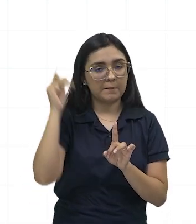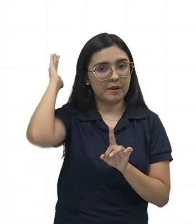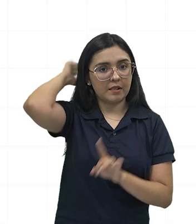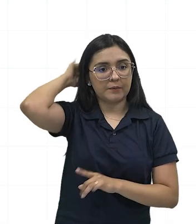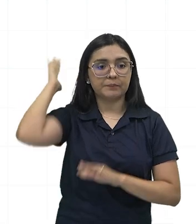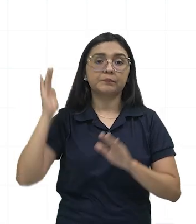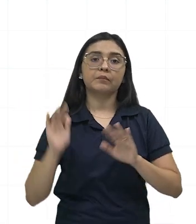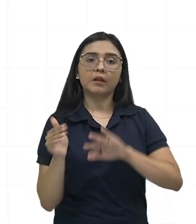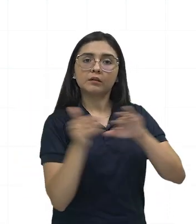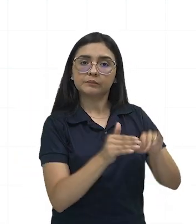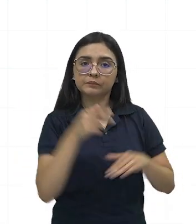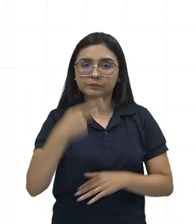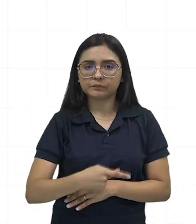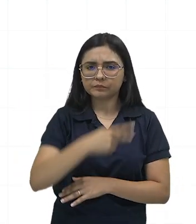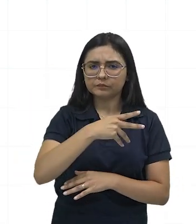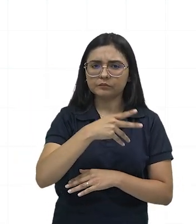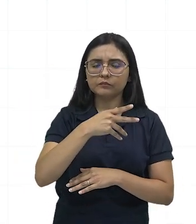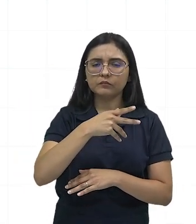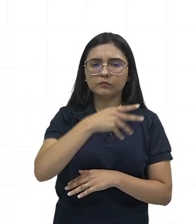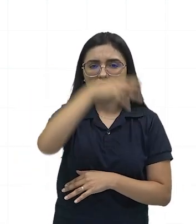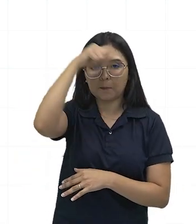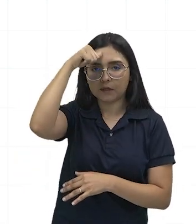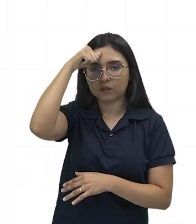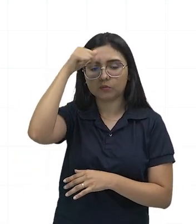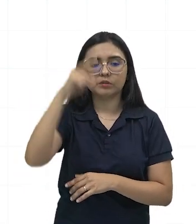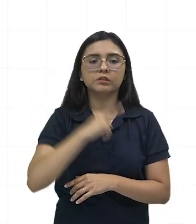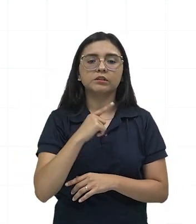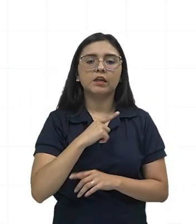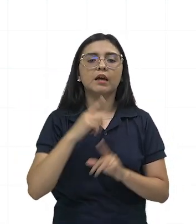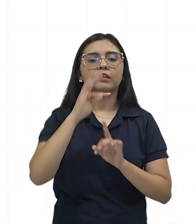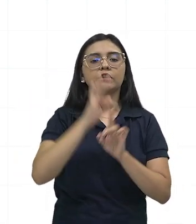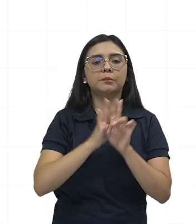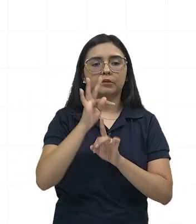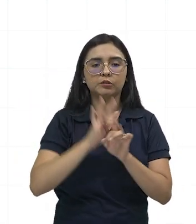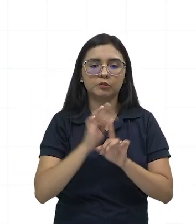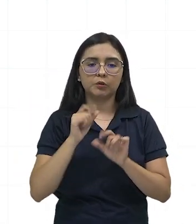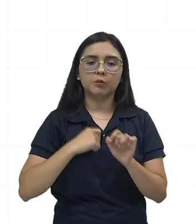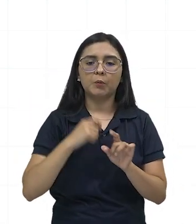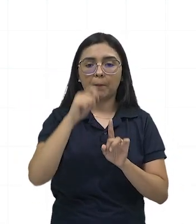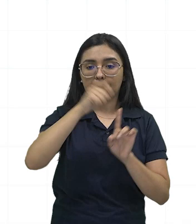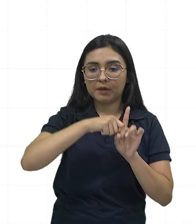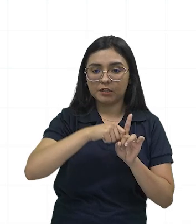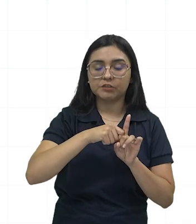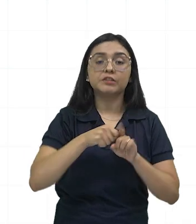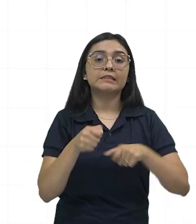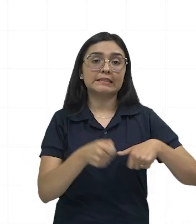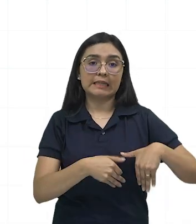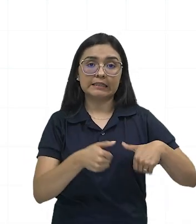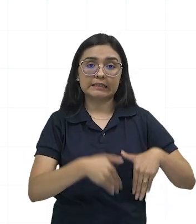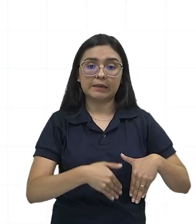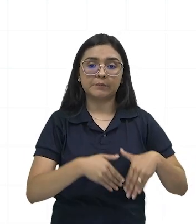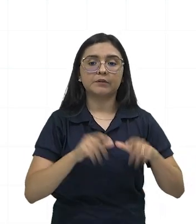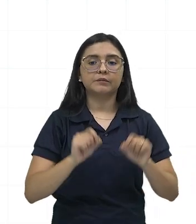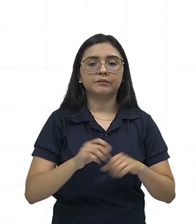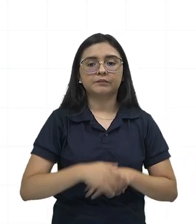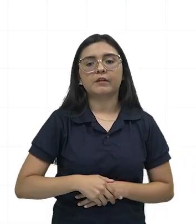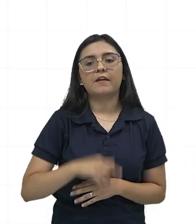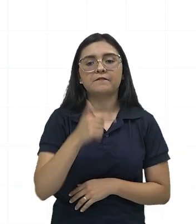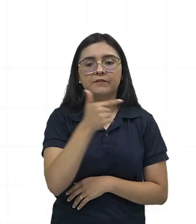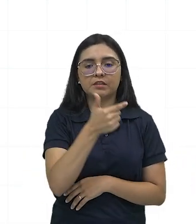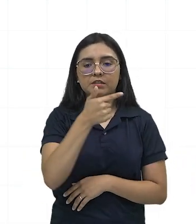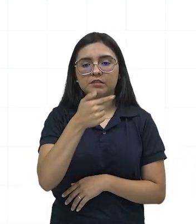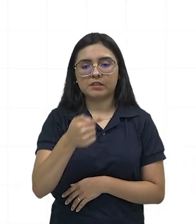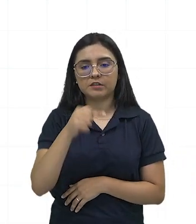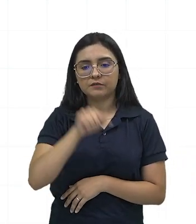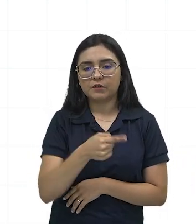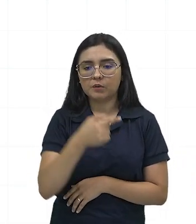outro lado, possui seus extremos de temperatura nos meses de setembro, que é